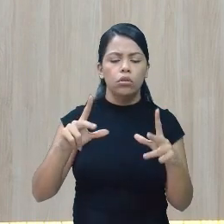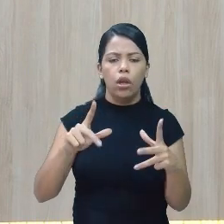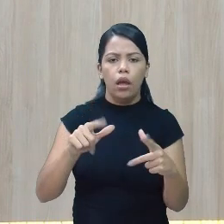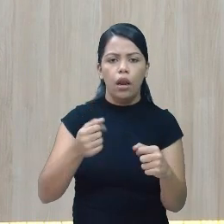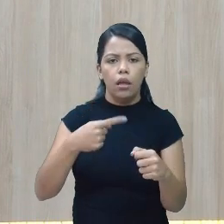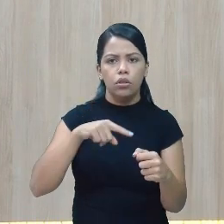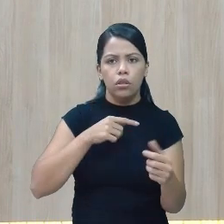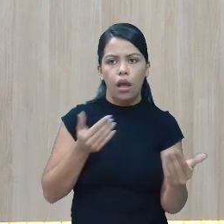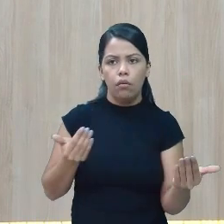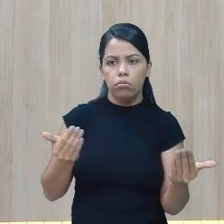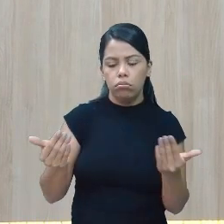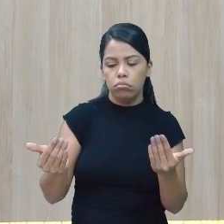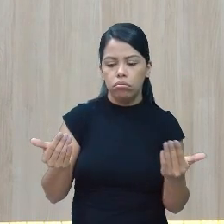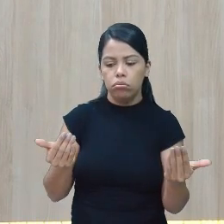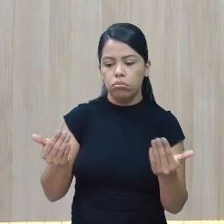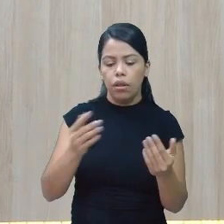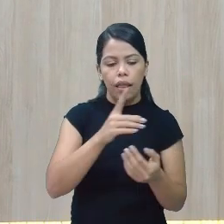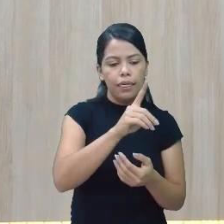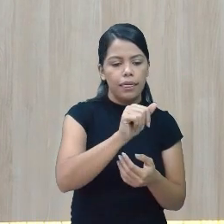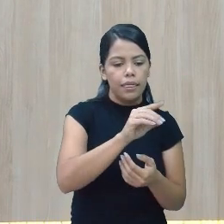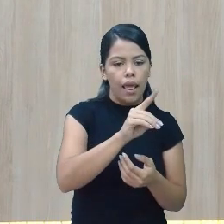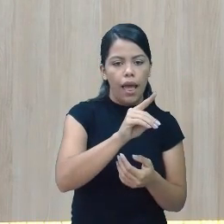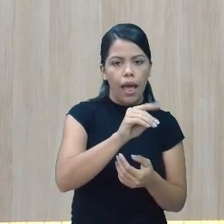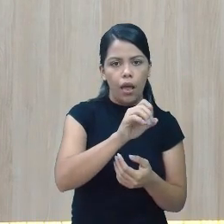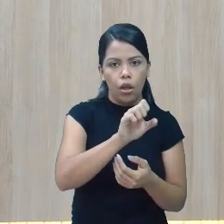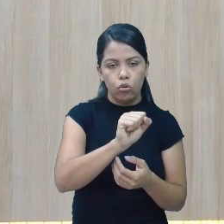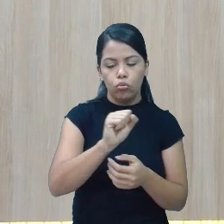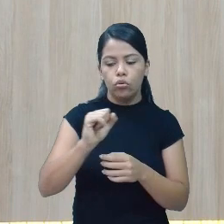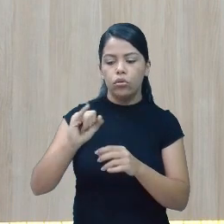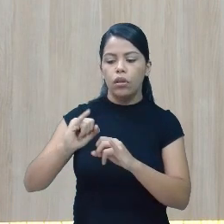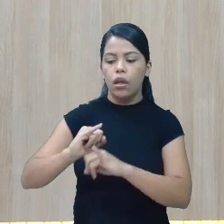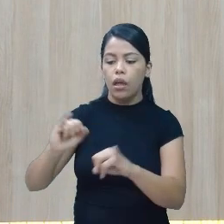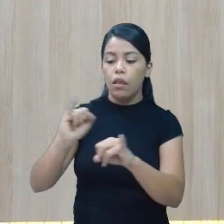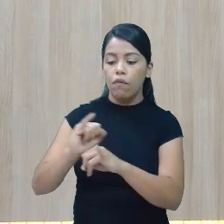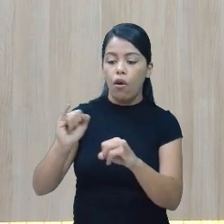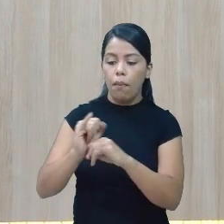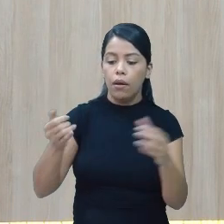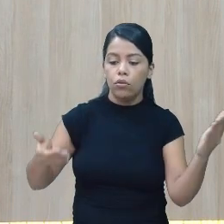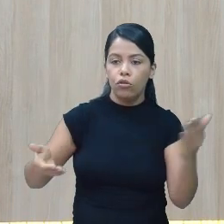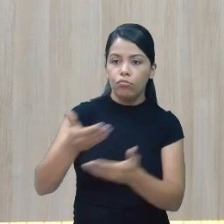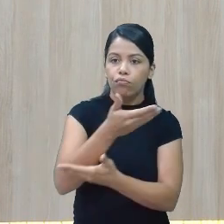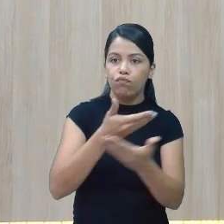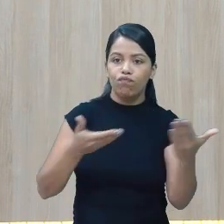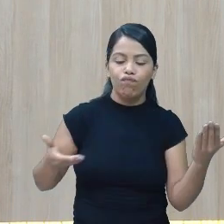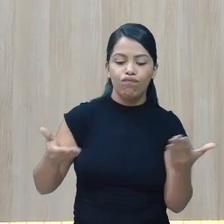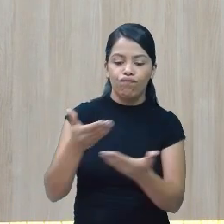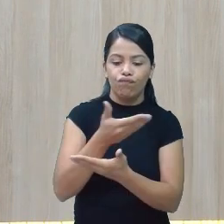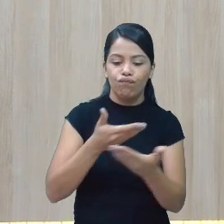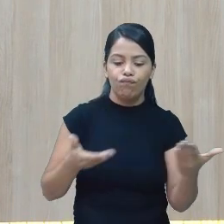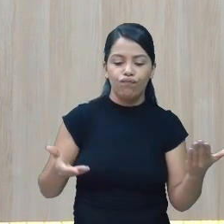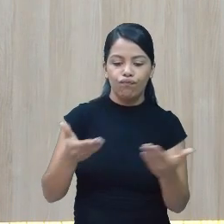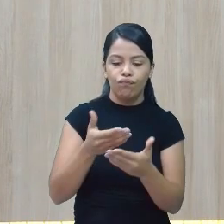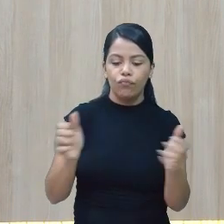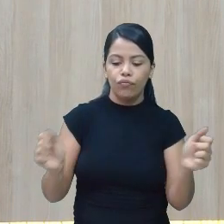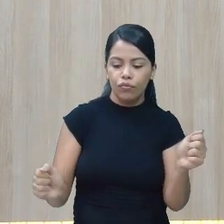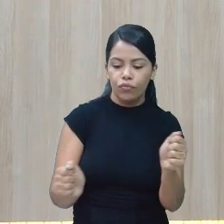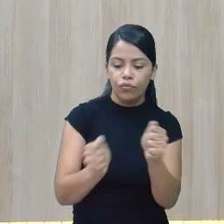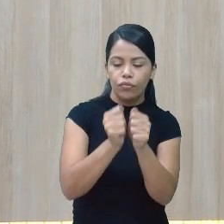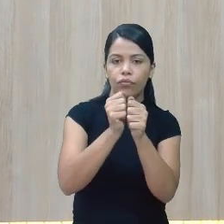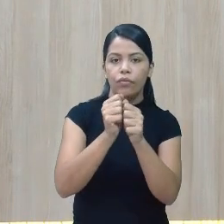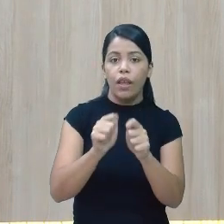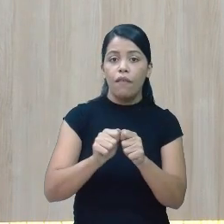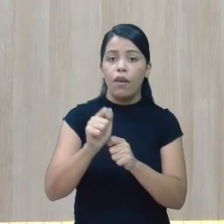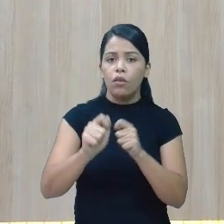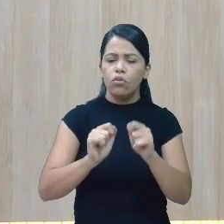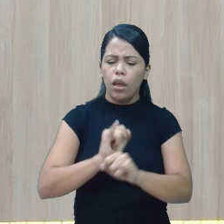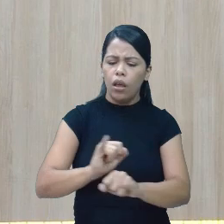coisas, né? Então esses dados que são gerados na internet, eles viram informações e o que é que se faz com essas informações,